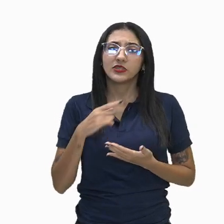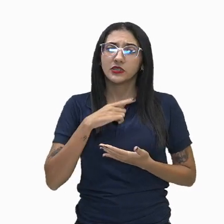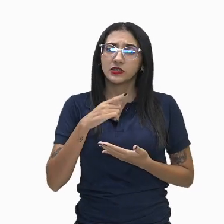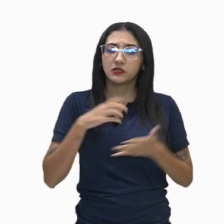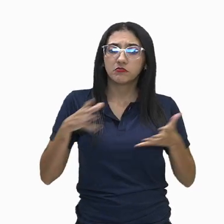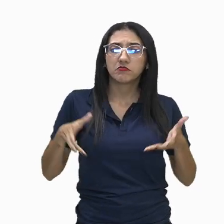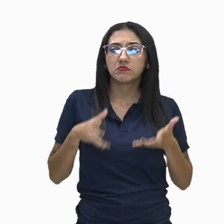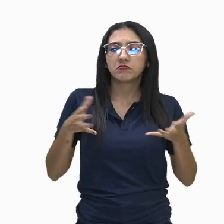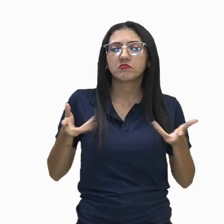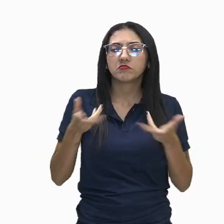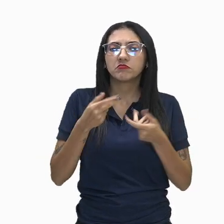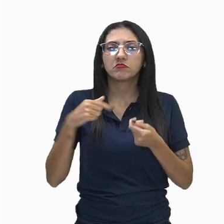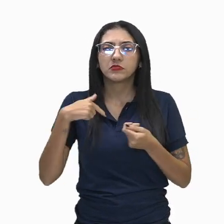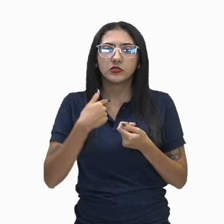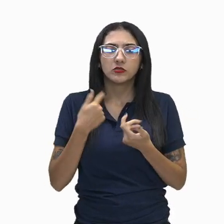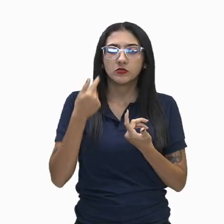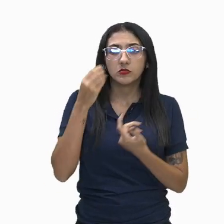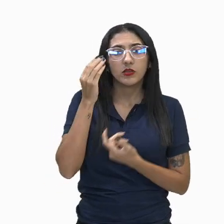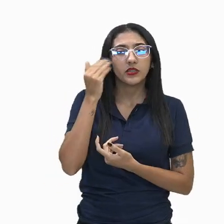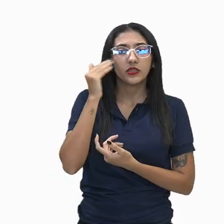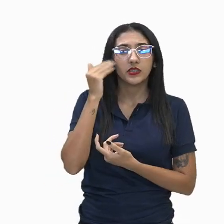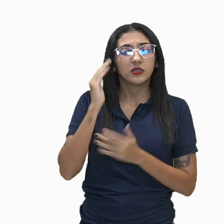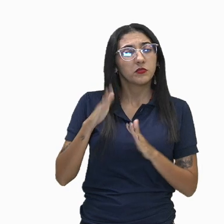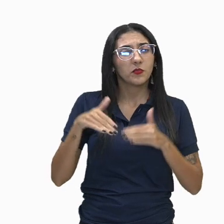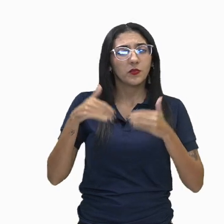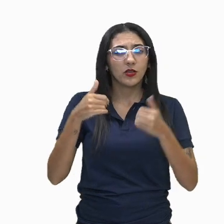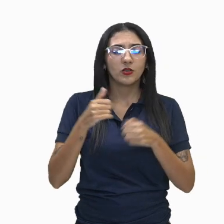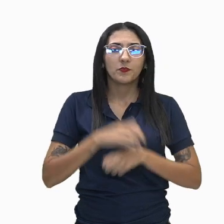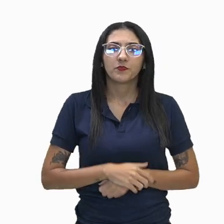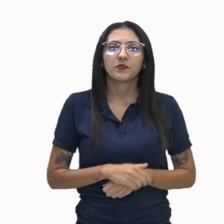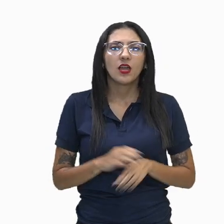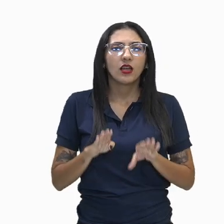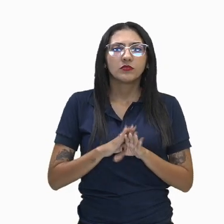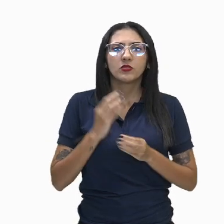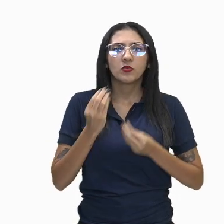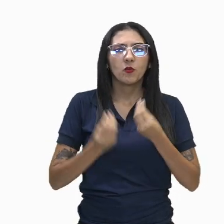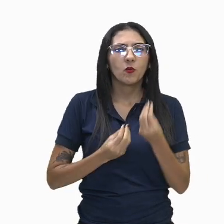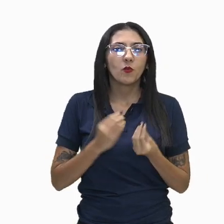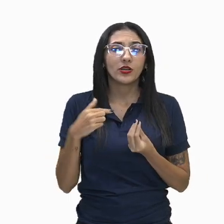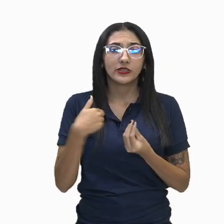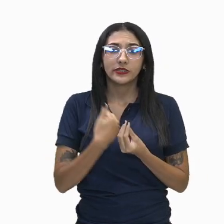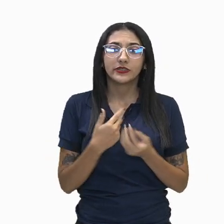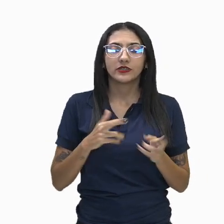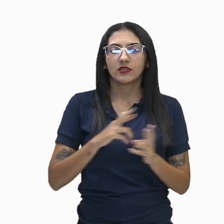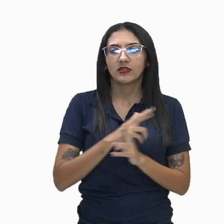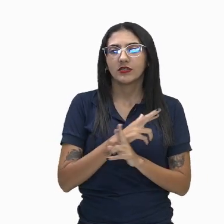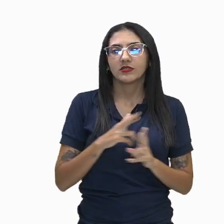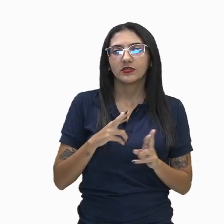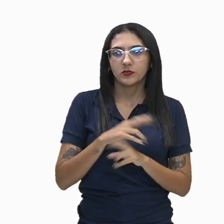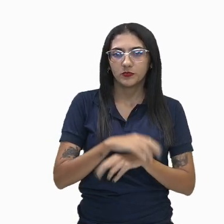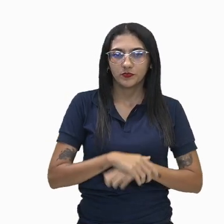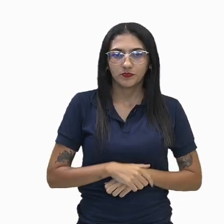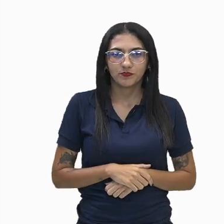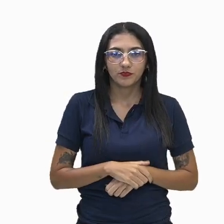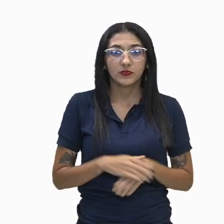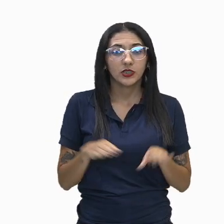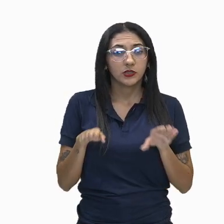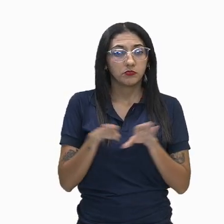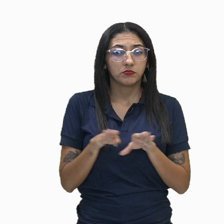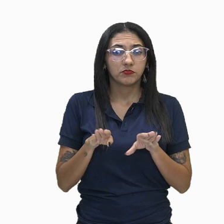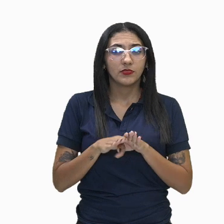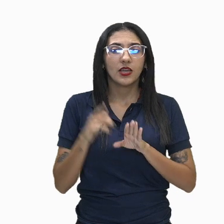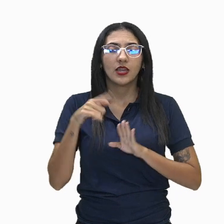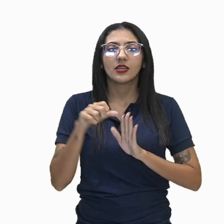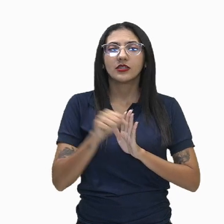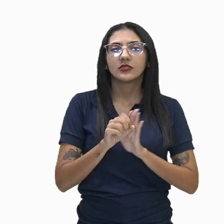nossa compreensão sobre o sagrado e como nos relacionamos com ele. Através desses símbolos,